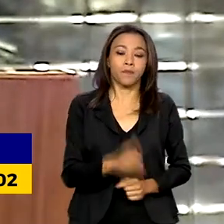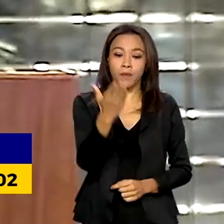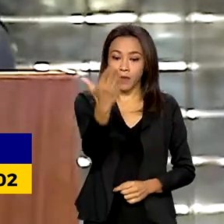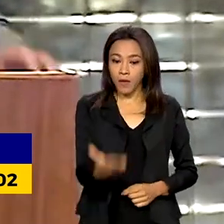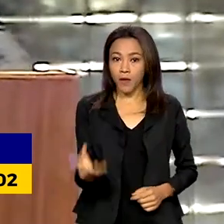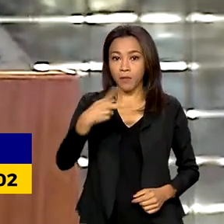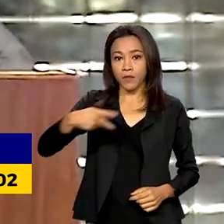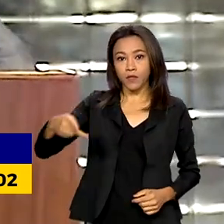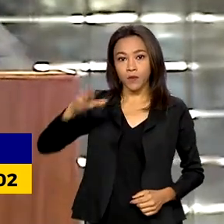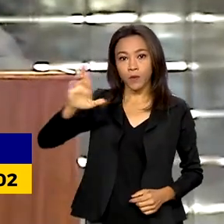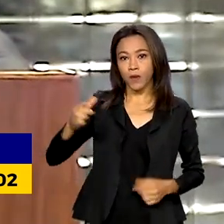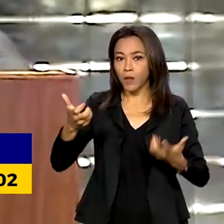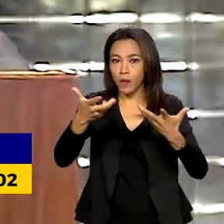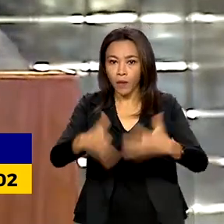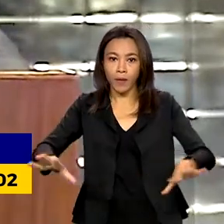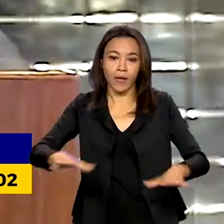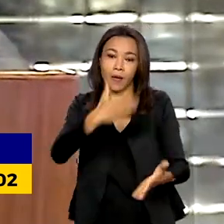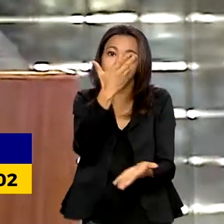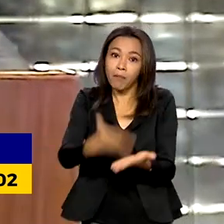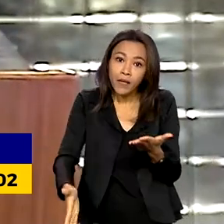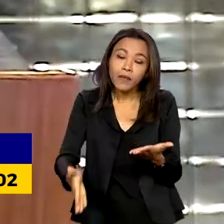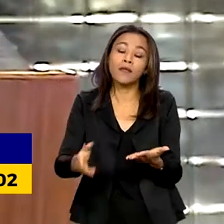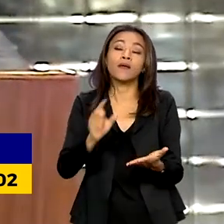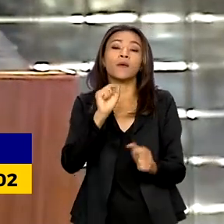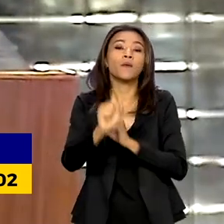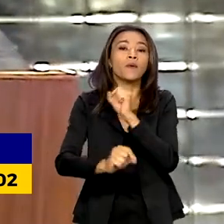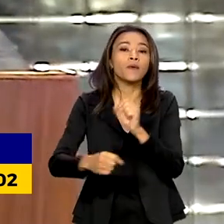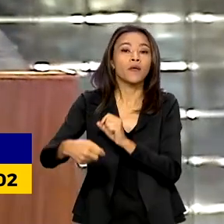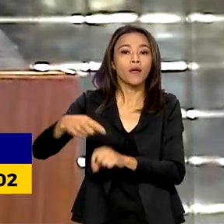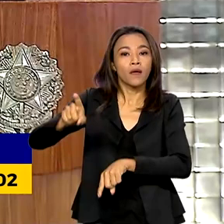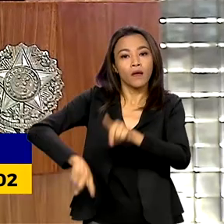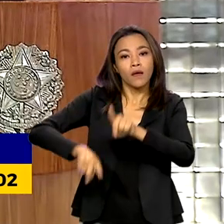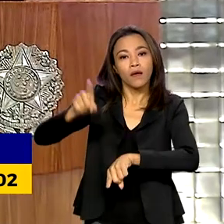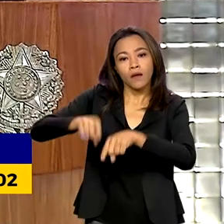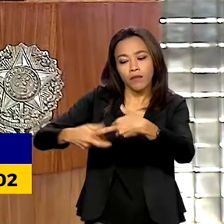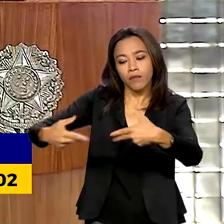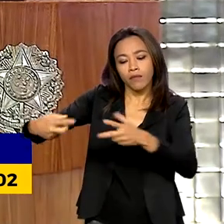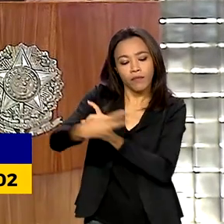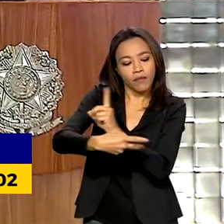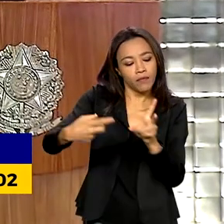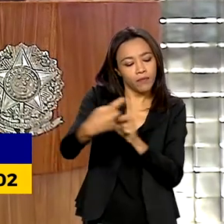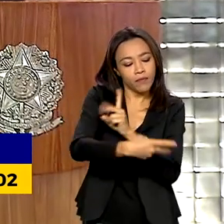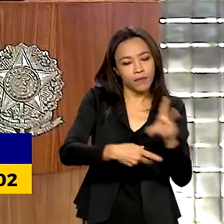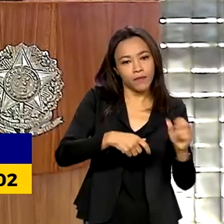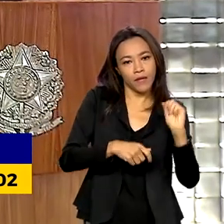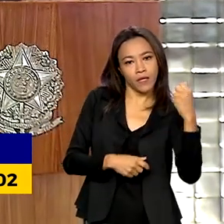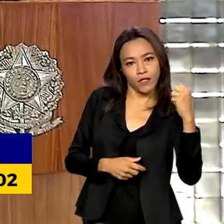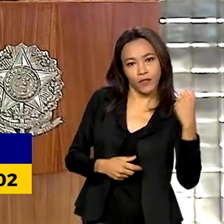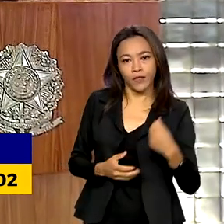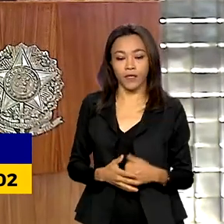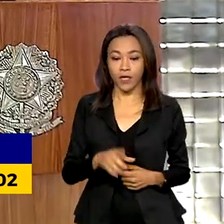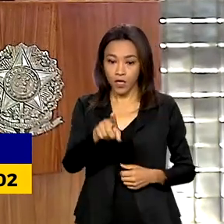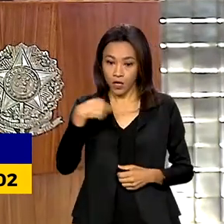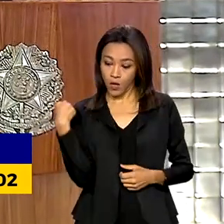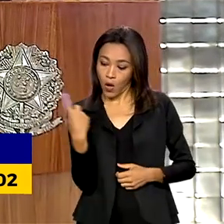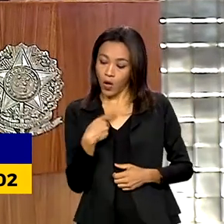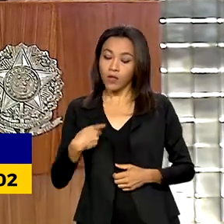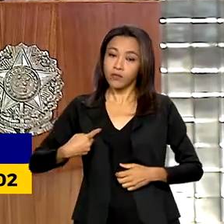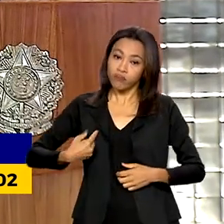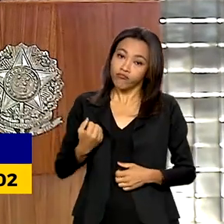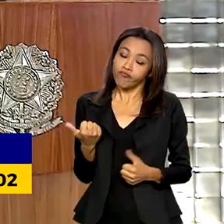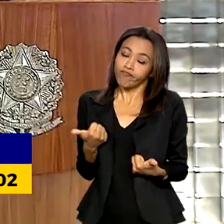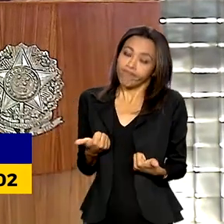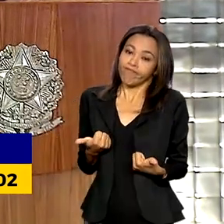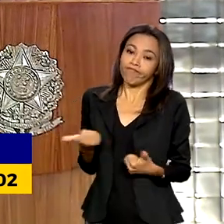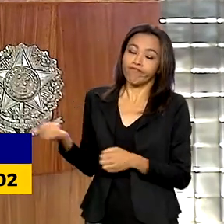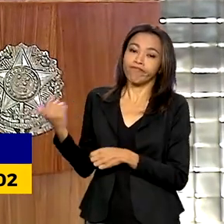afirmou que o Brasil não quer perder o espaço de exportação para a Argentina. Nós estamos dispostos a ajudar a Argentina. Estamos dispostos a